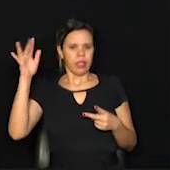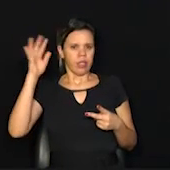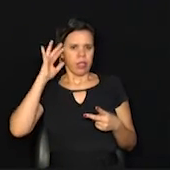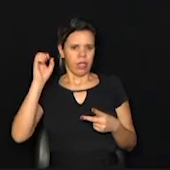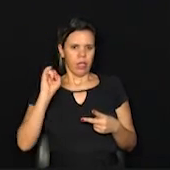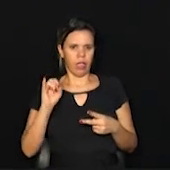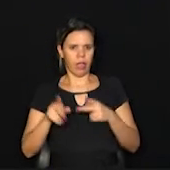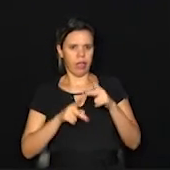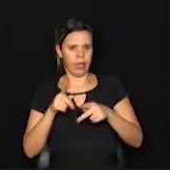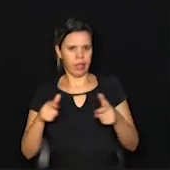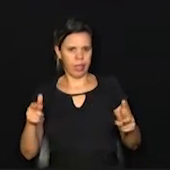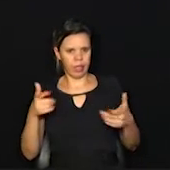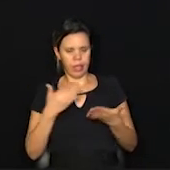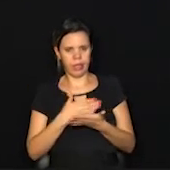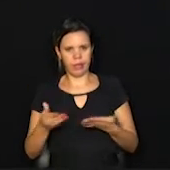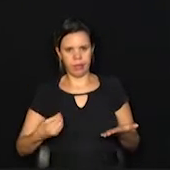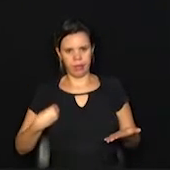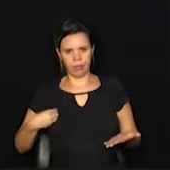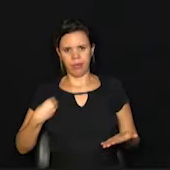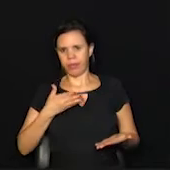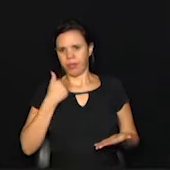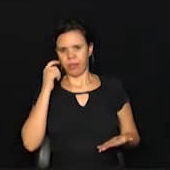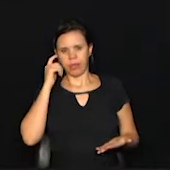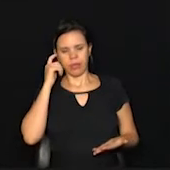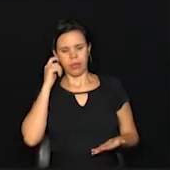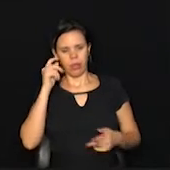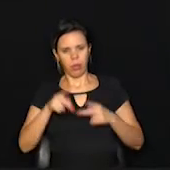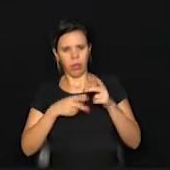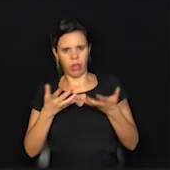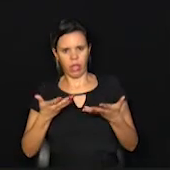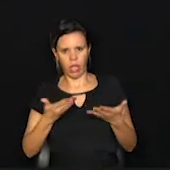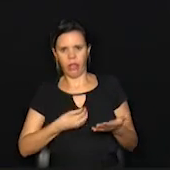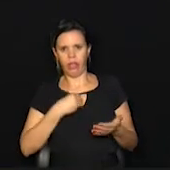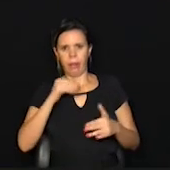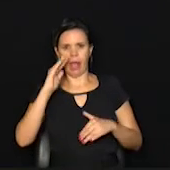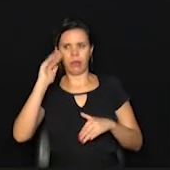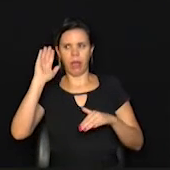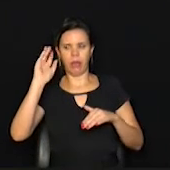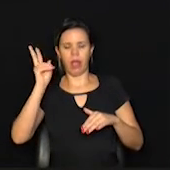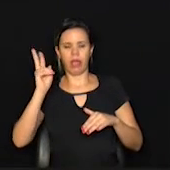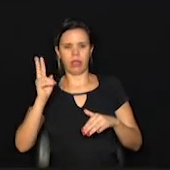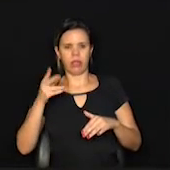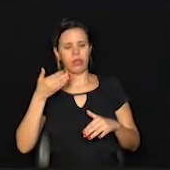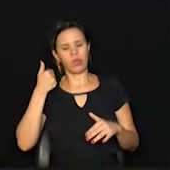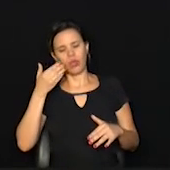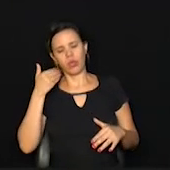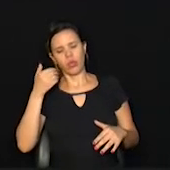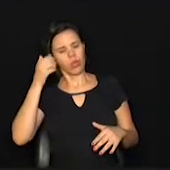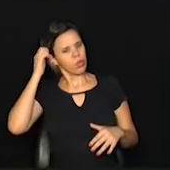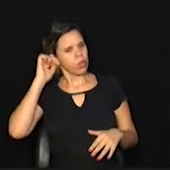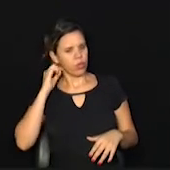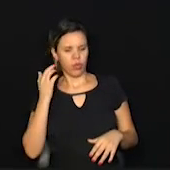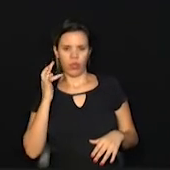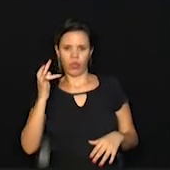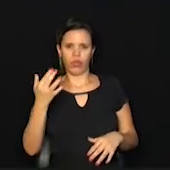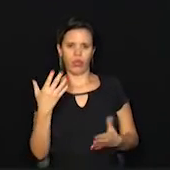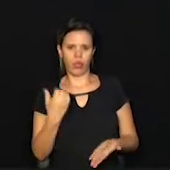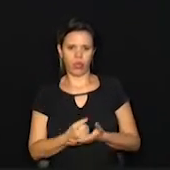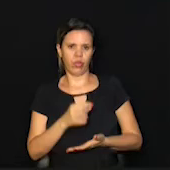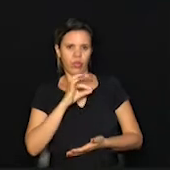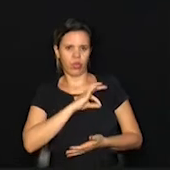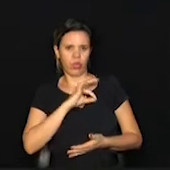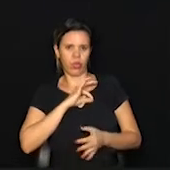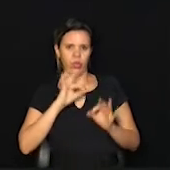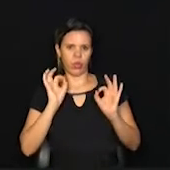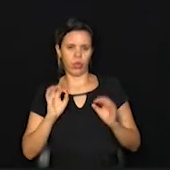que se o povo começa a viver melhor o povo vai querer mais mas mais e algum dia a gente eles vão querer receber um salário